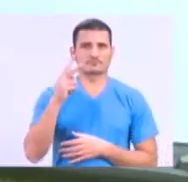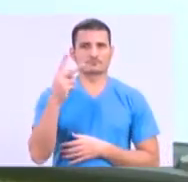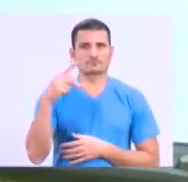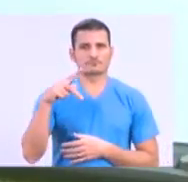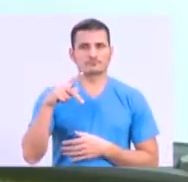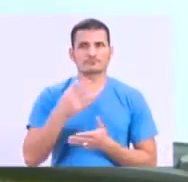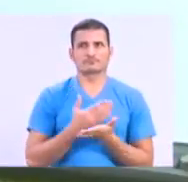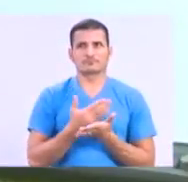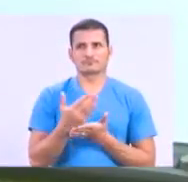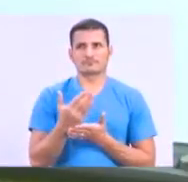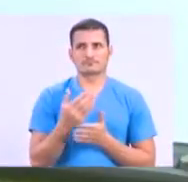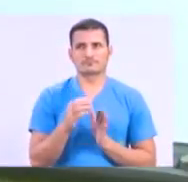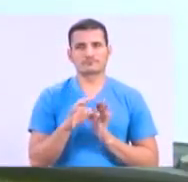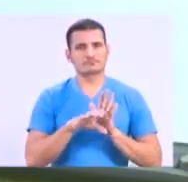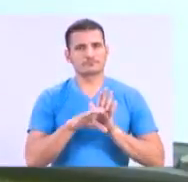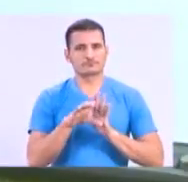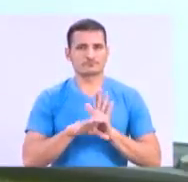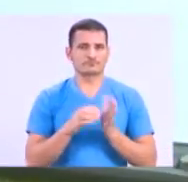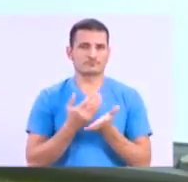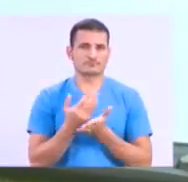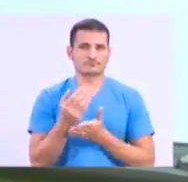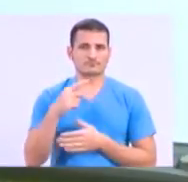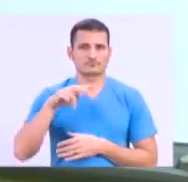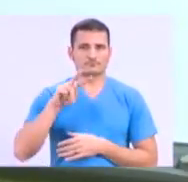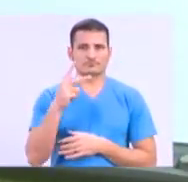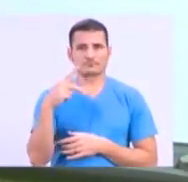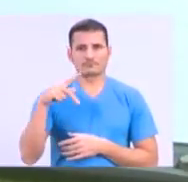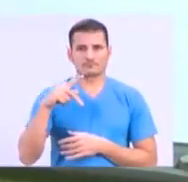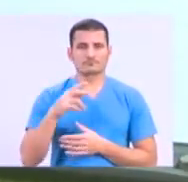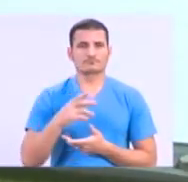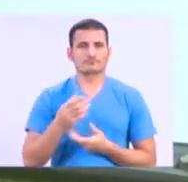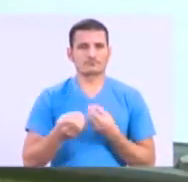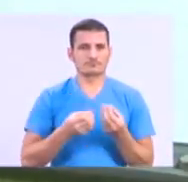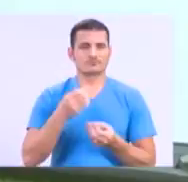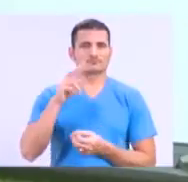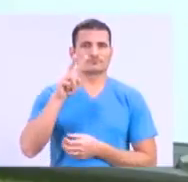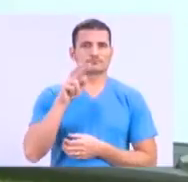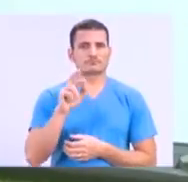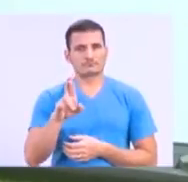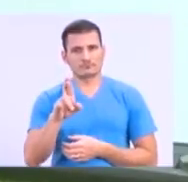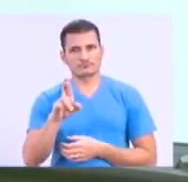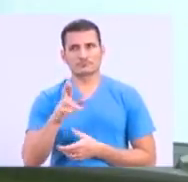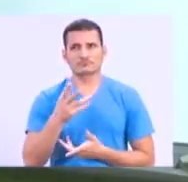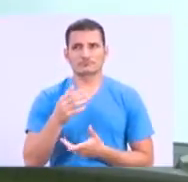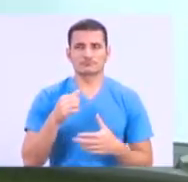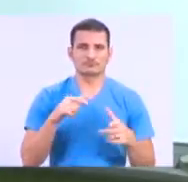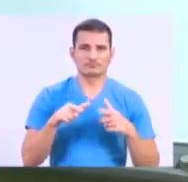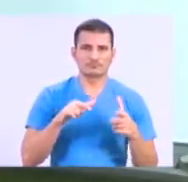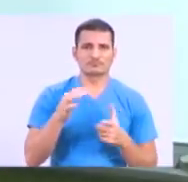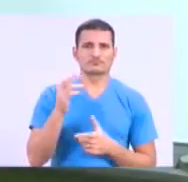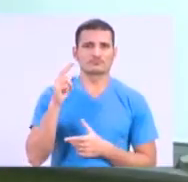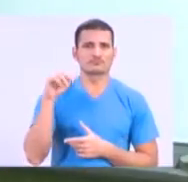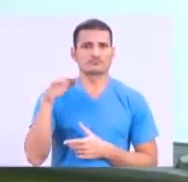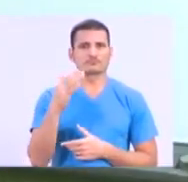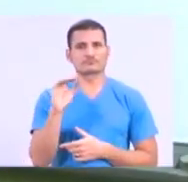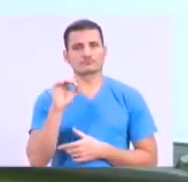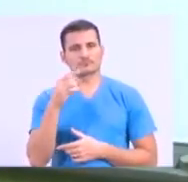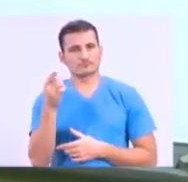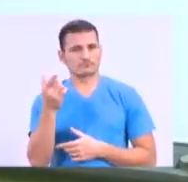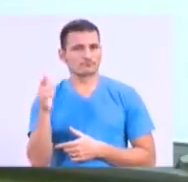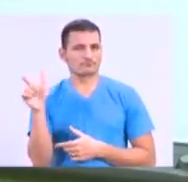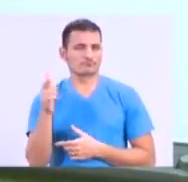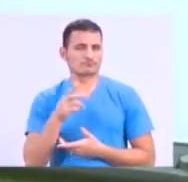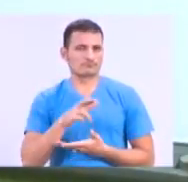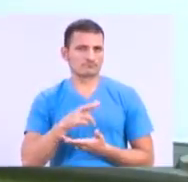conceito inicial de PHP, de definições de variáveis e trabalhar com funções e entre outras coisas,